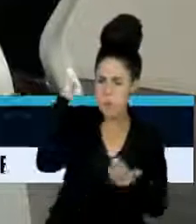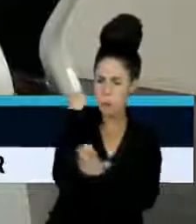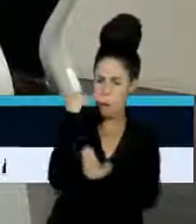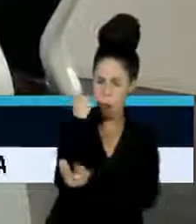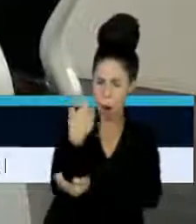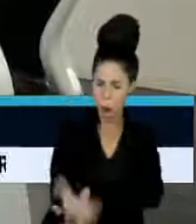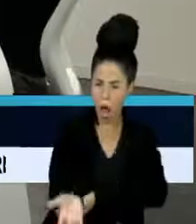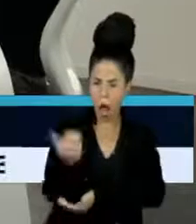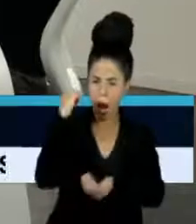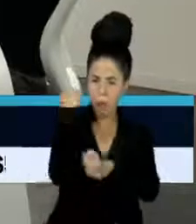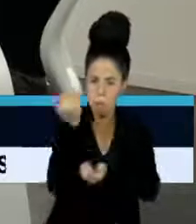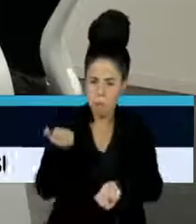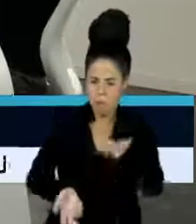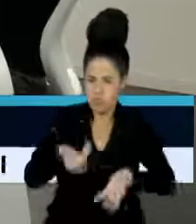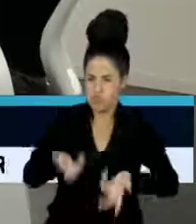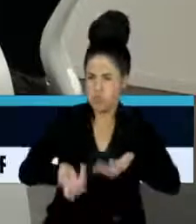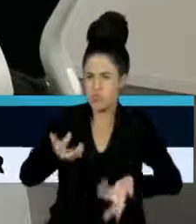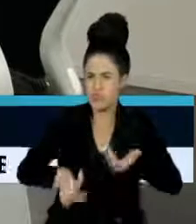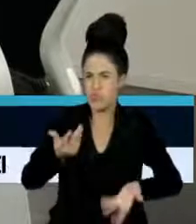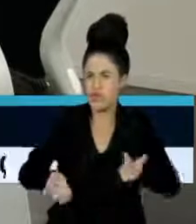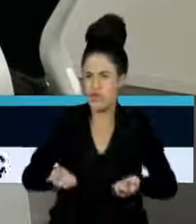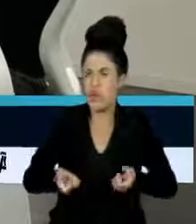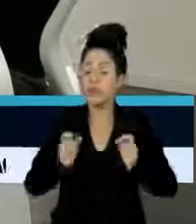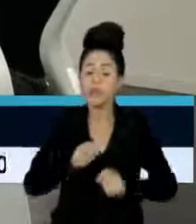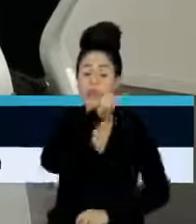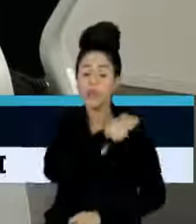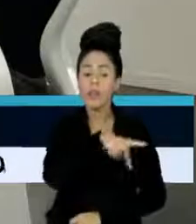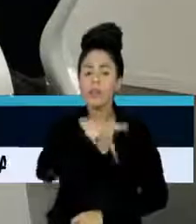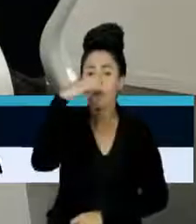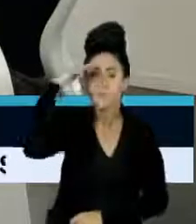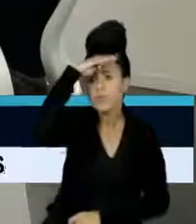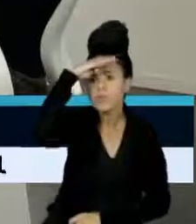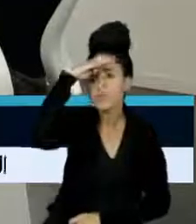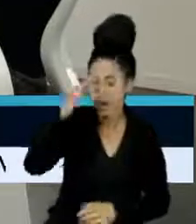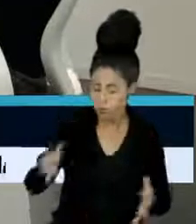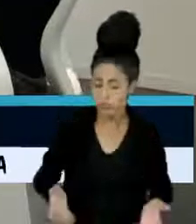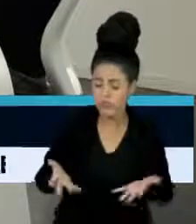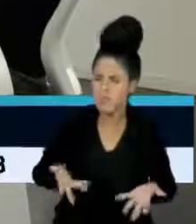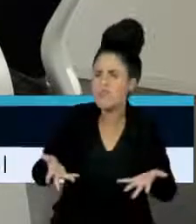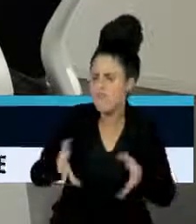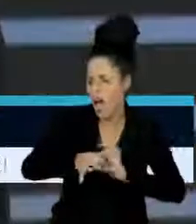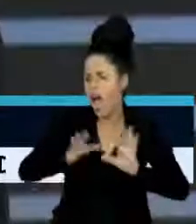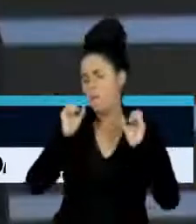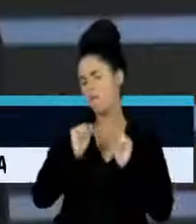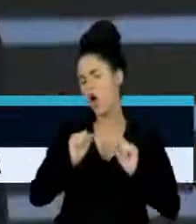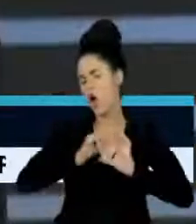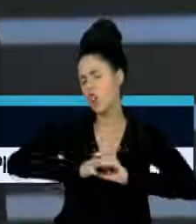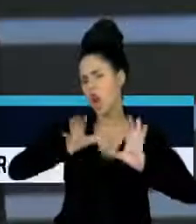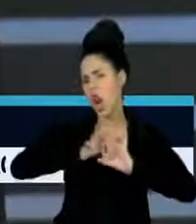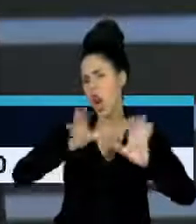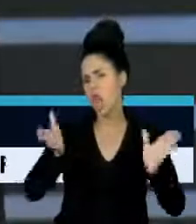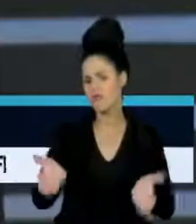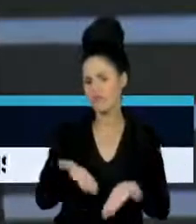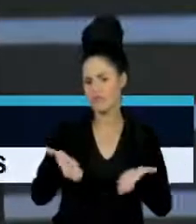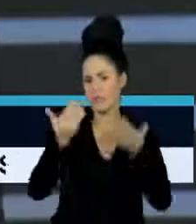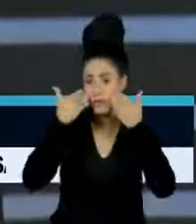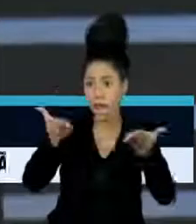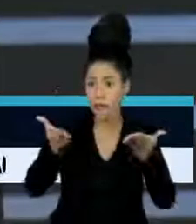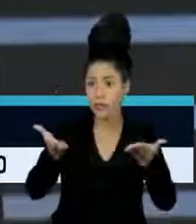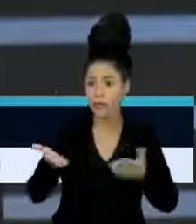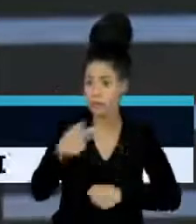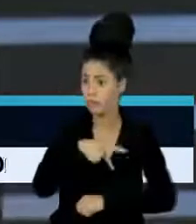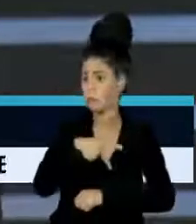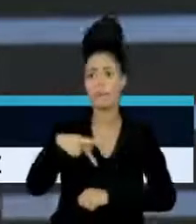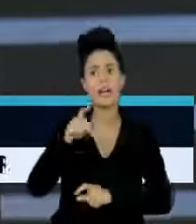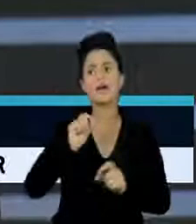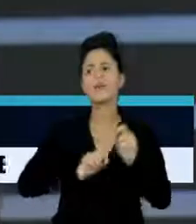é aliada do presidente Bolsonaro. Não é uma especulação que eu faço. Ele foi explícito ao longo da campanha